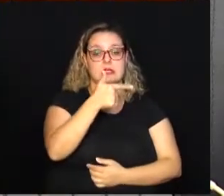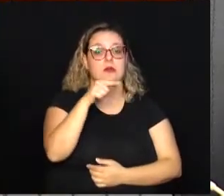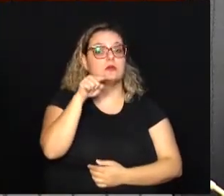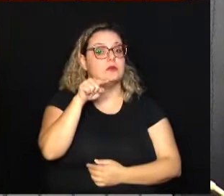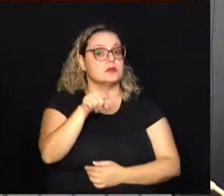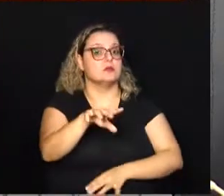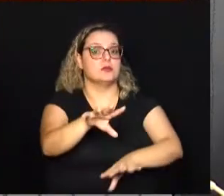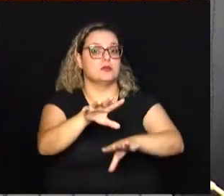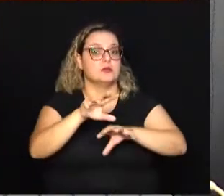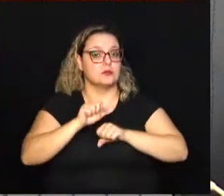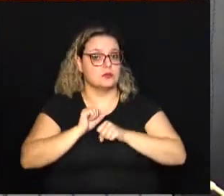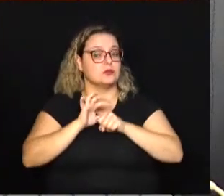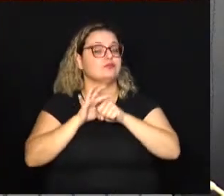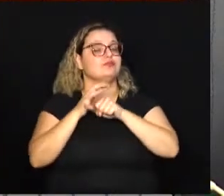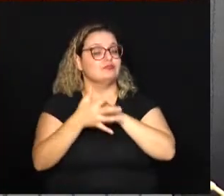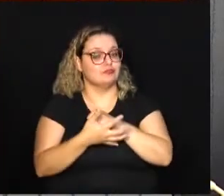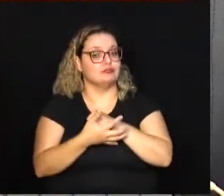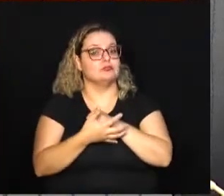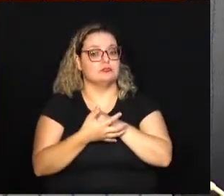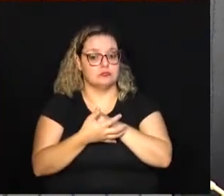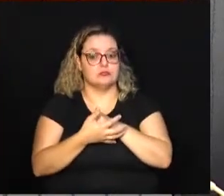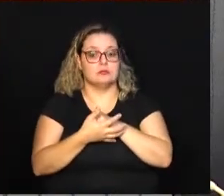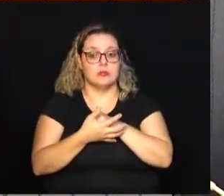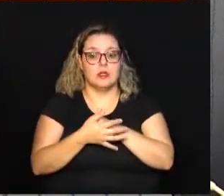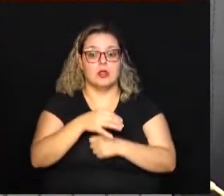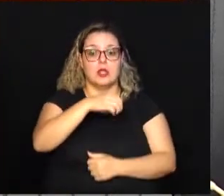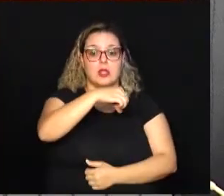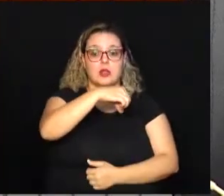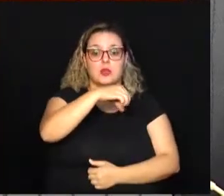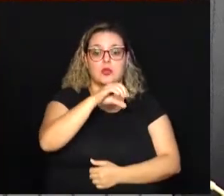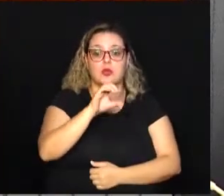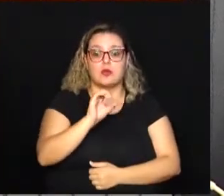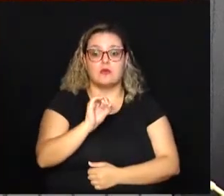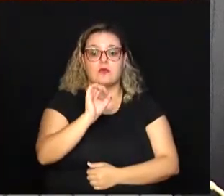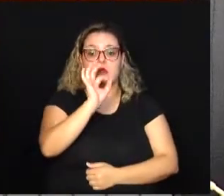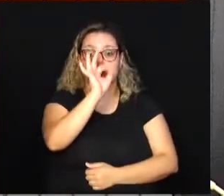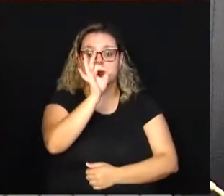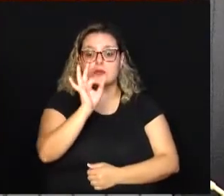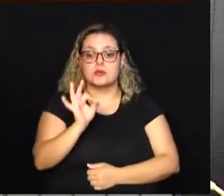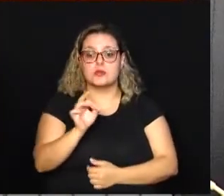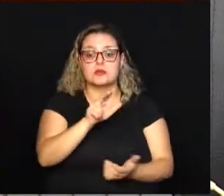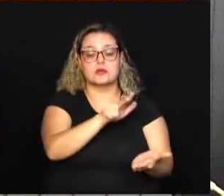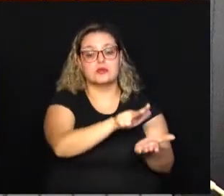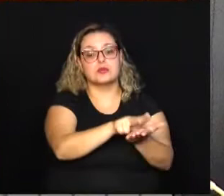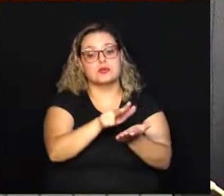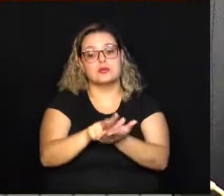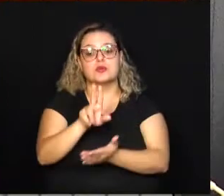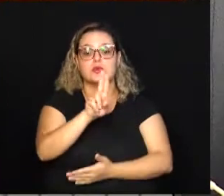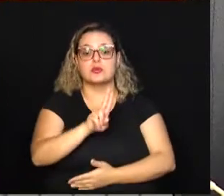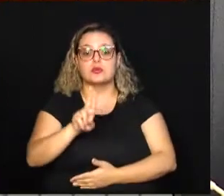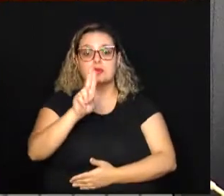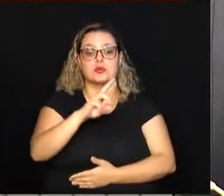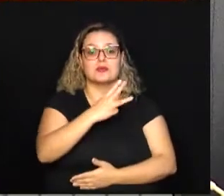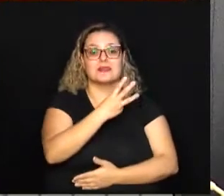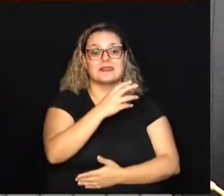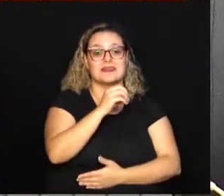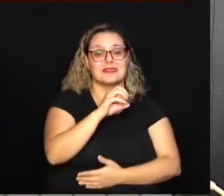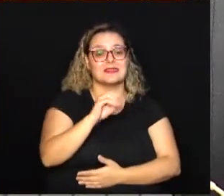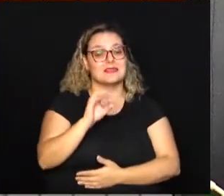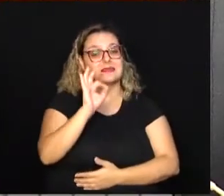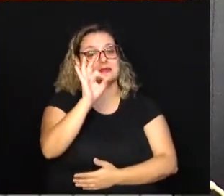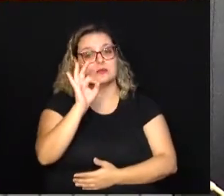contaminados, hoje uma taxa de ocupação de 90% dos leitos, 300% dos